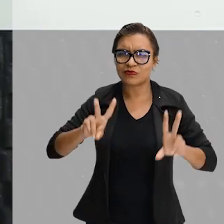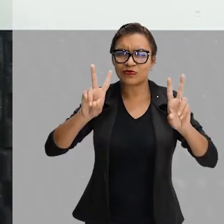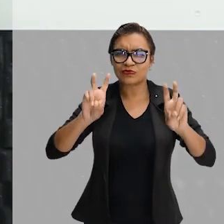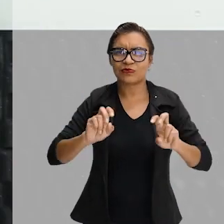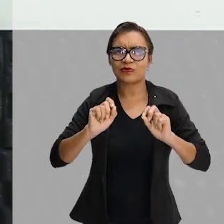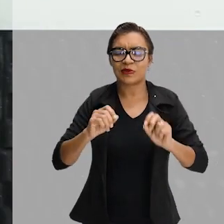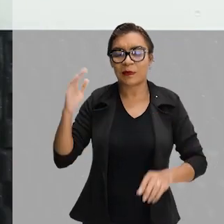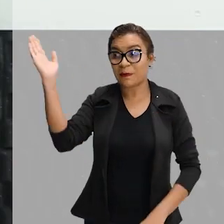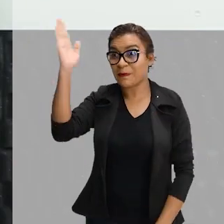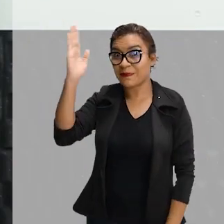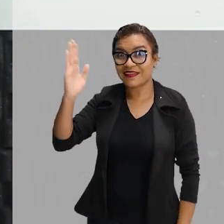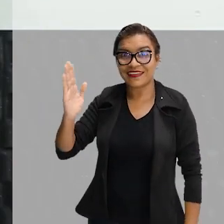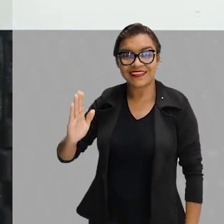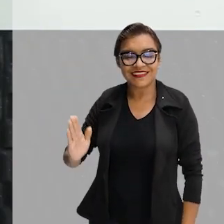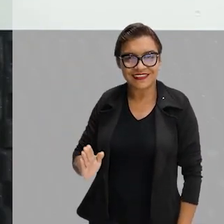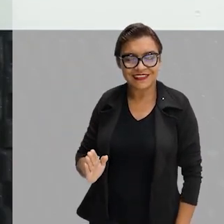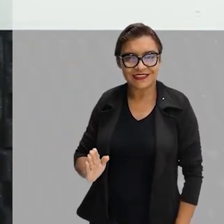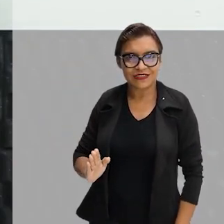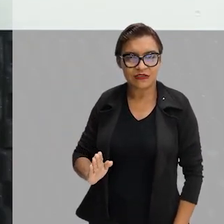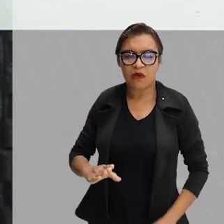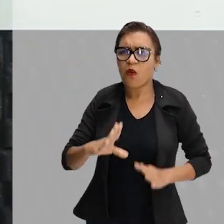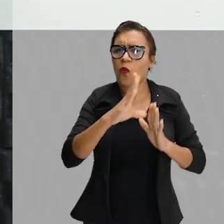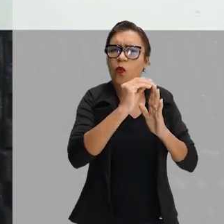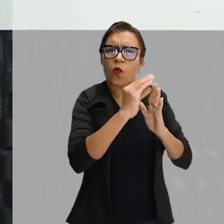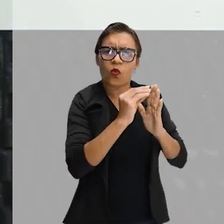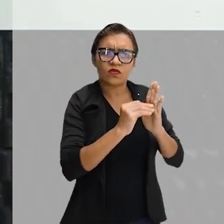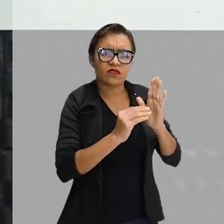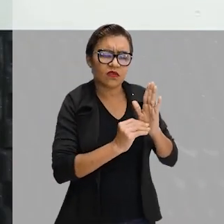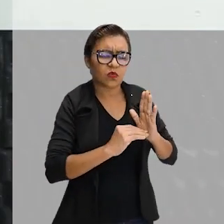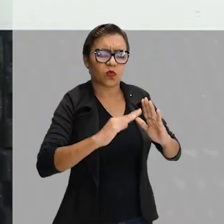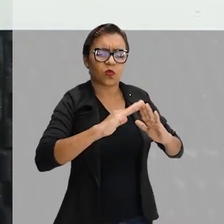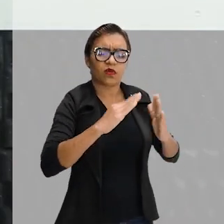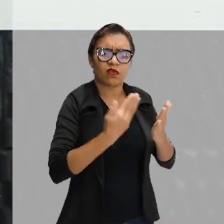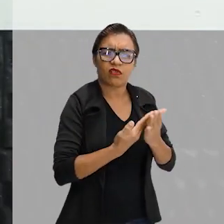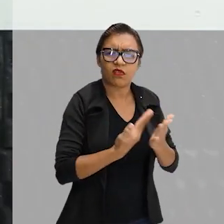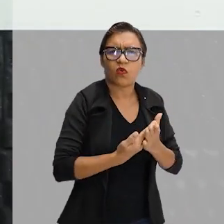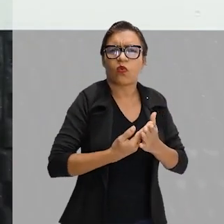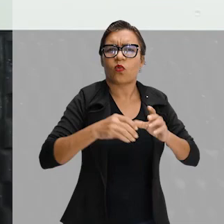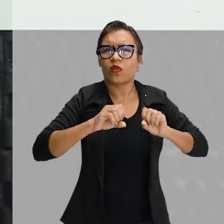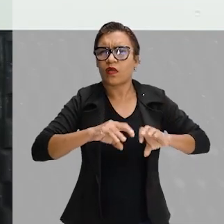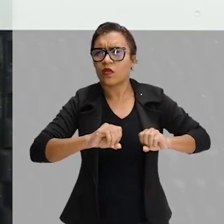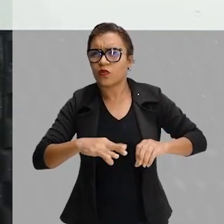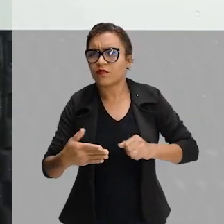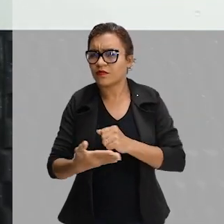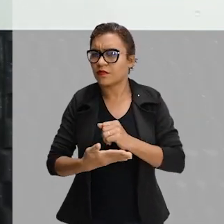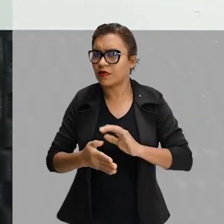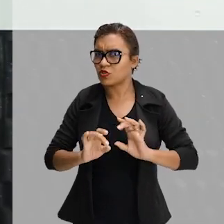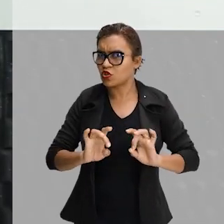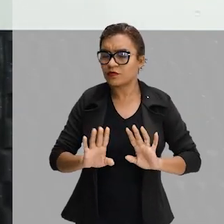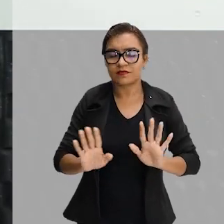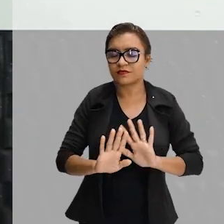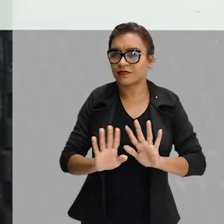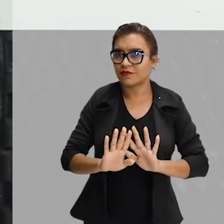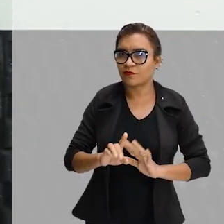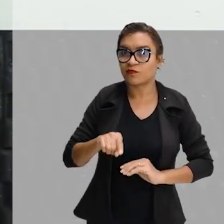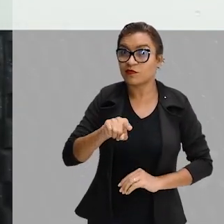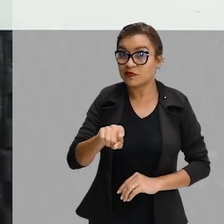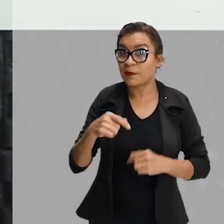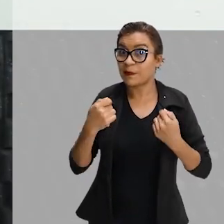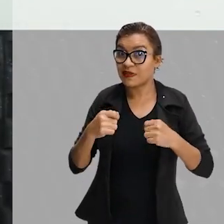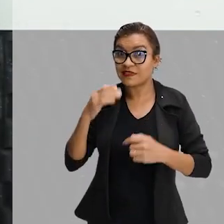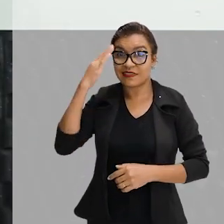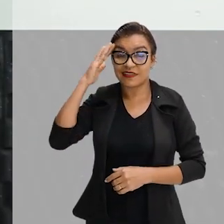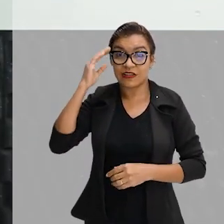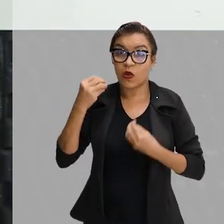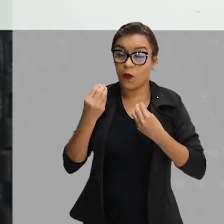sobre o Brasil. Não é só o conteúdo de escola, da educação básica. Você tem que entender como cidadão, como